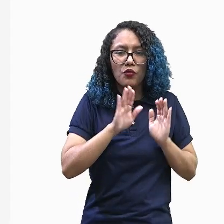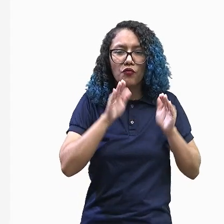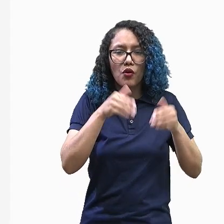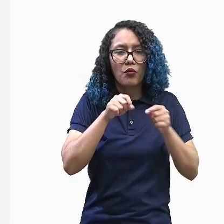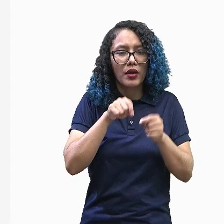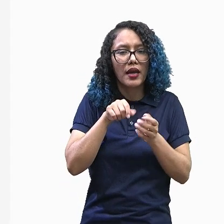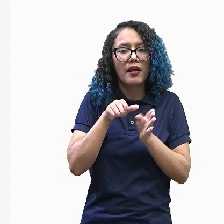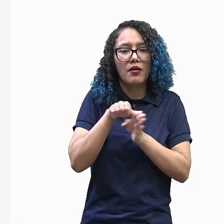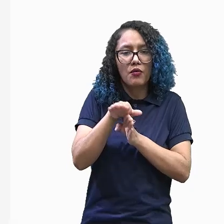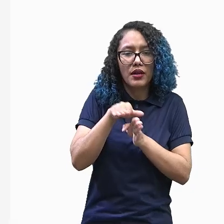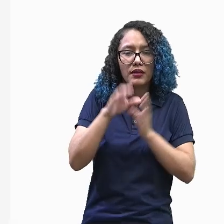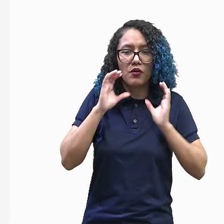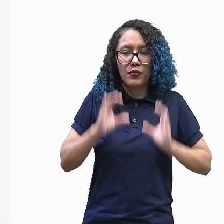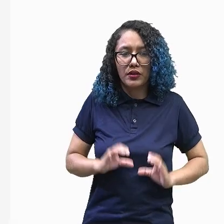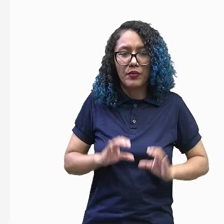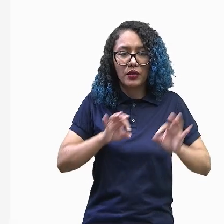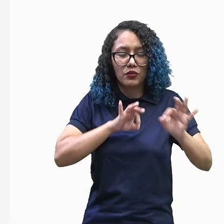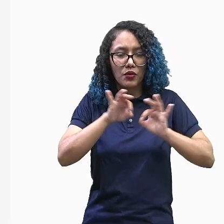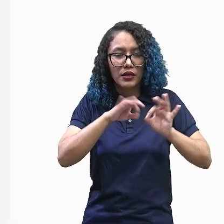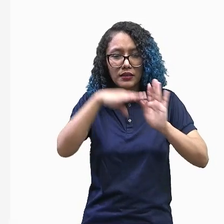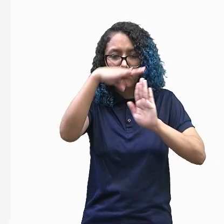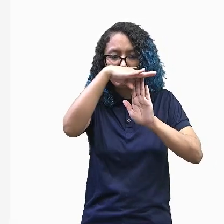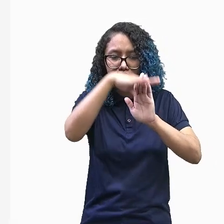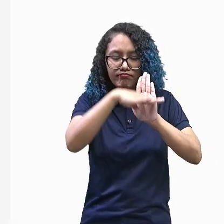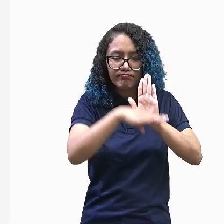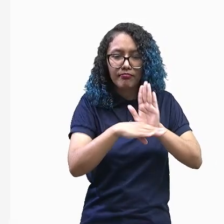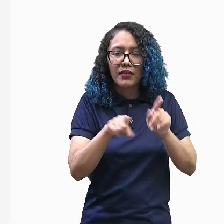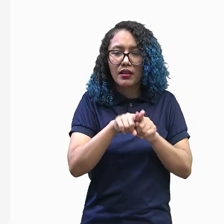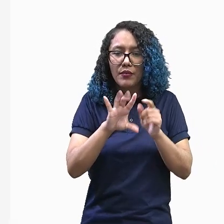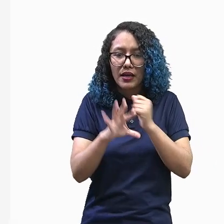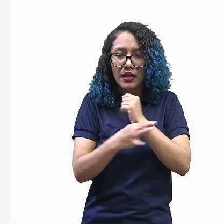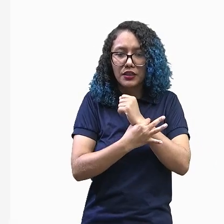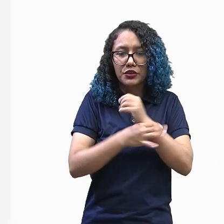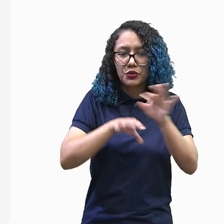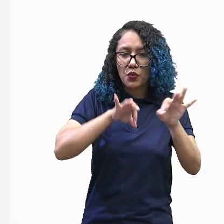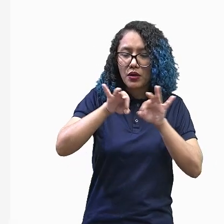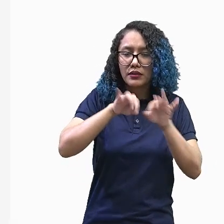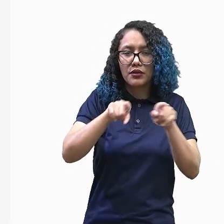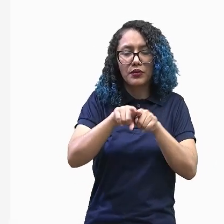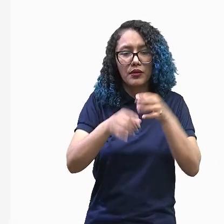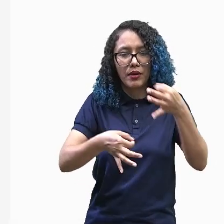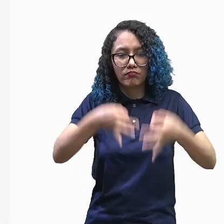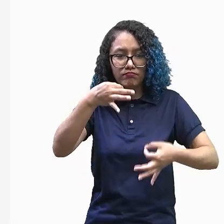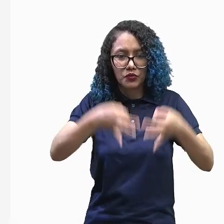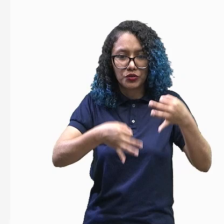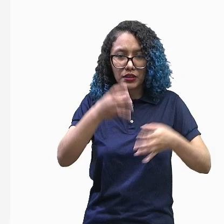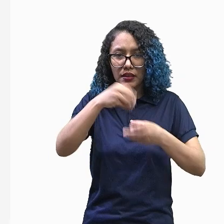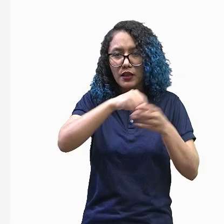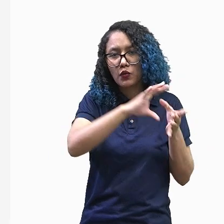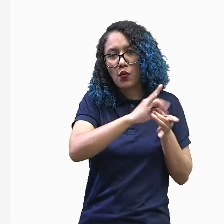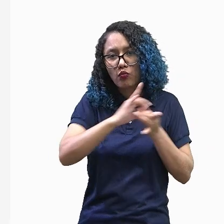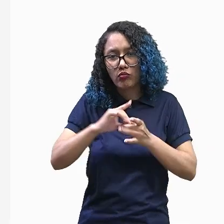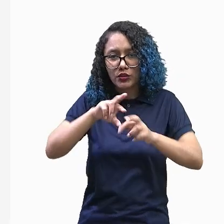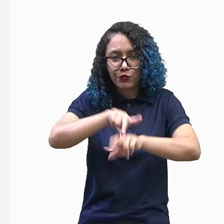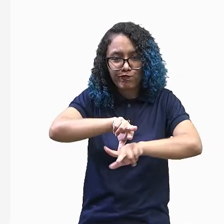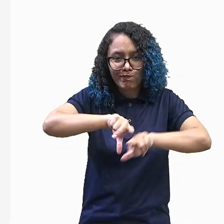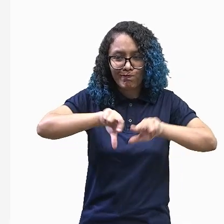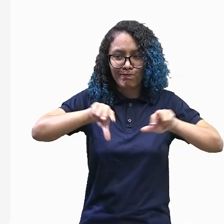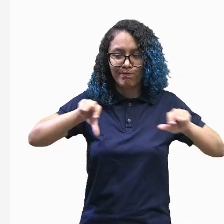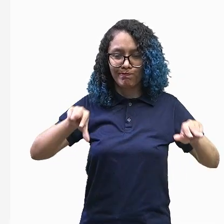organizar procedimentos e garantir a ordem e a justiça em diferentes contextos,